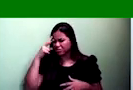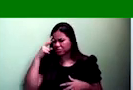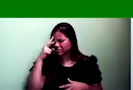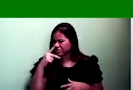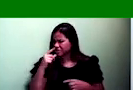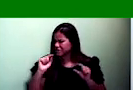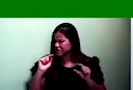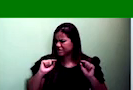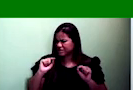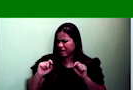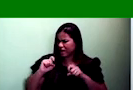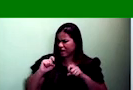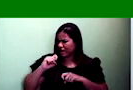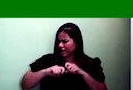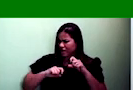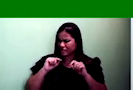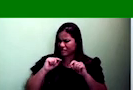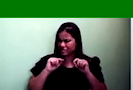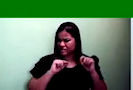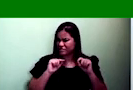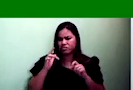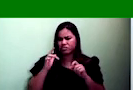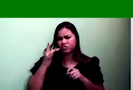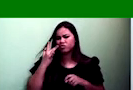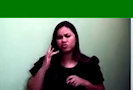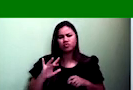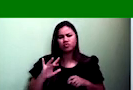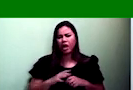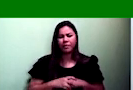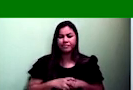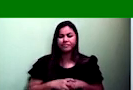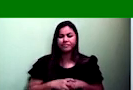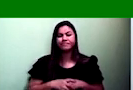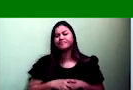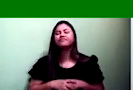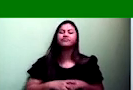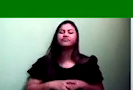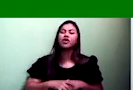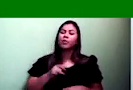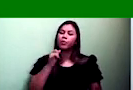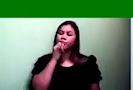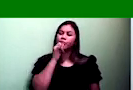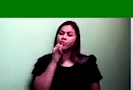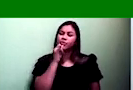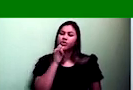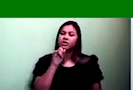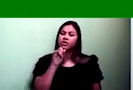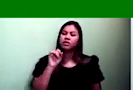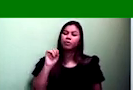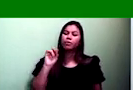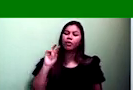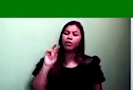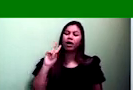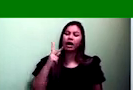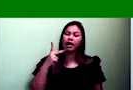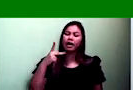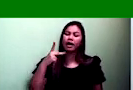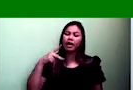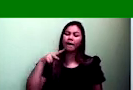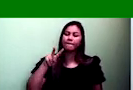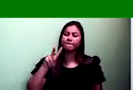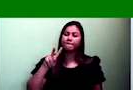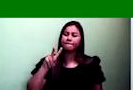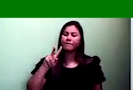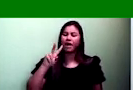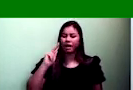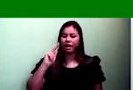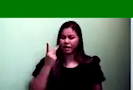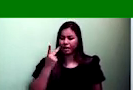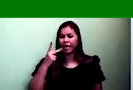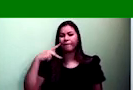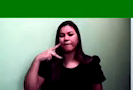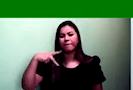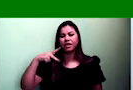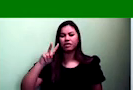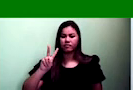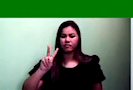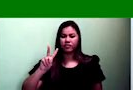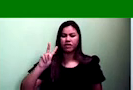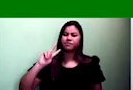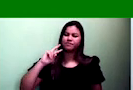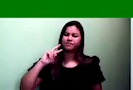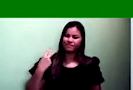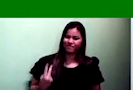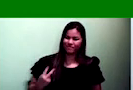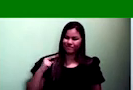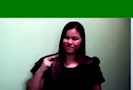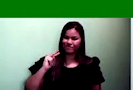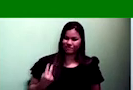de um tempo atrás. No exemplo do vírus HPV, por exemplo, citando o que nós já falamos, o período de